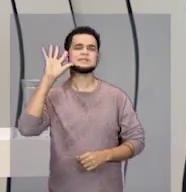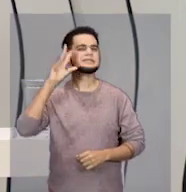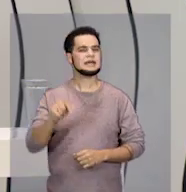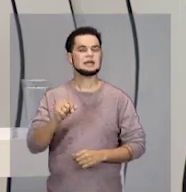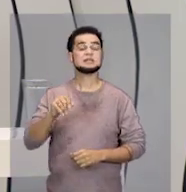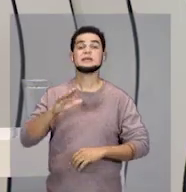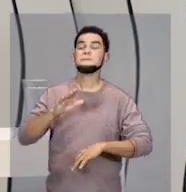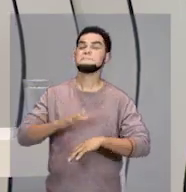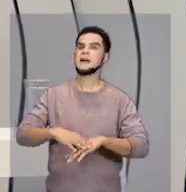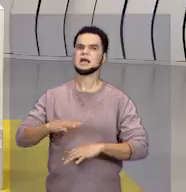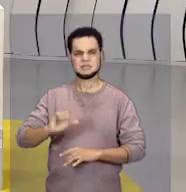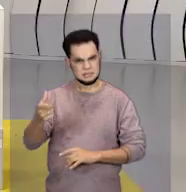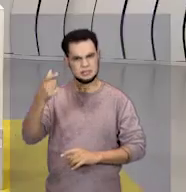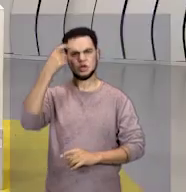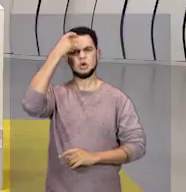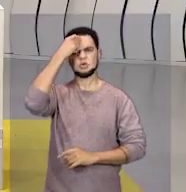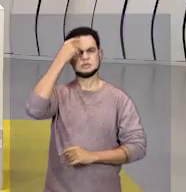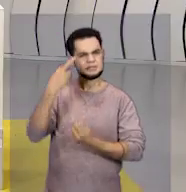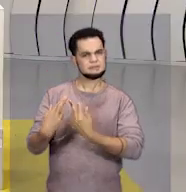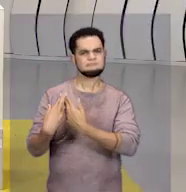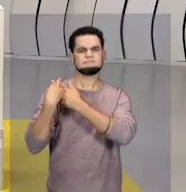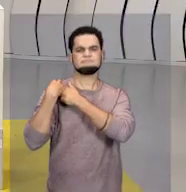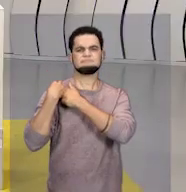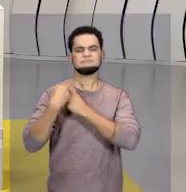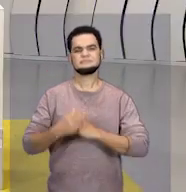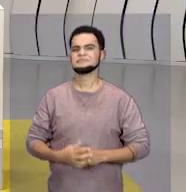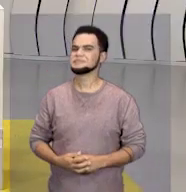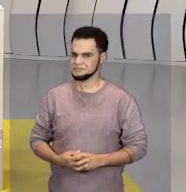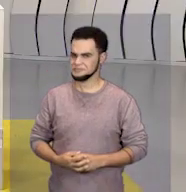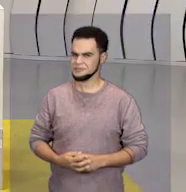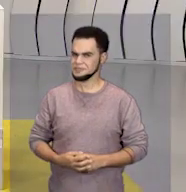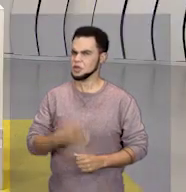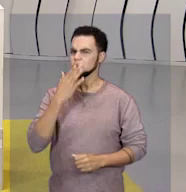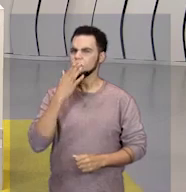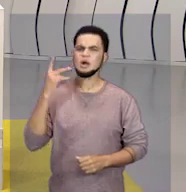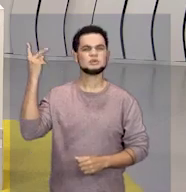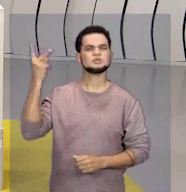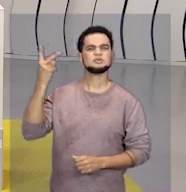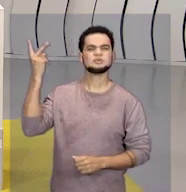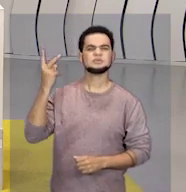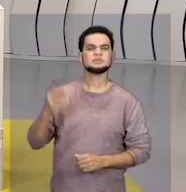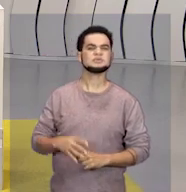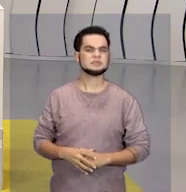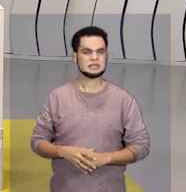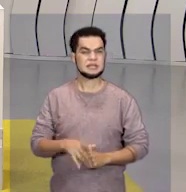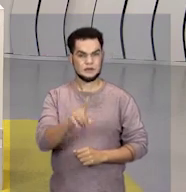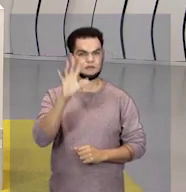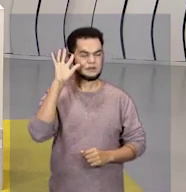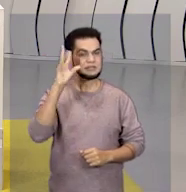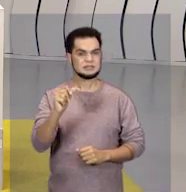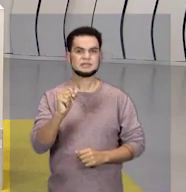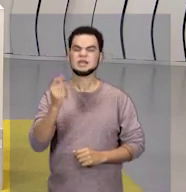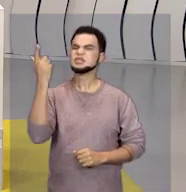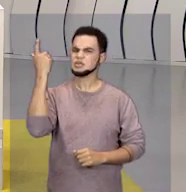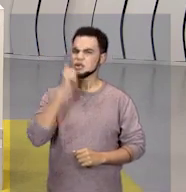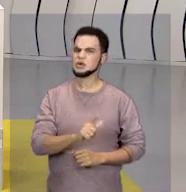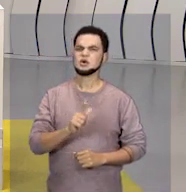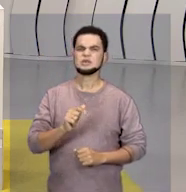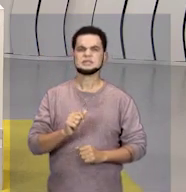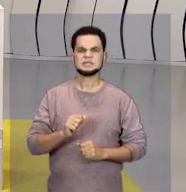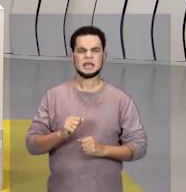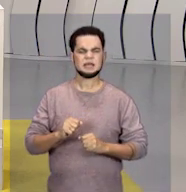dos deveres que tem que fazer? Qual dos dois vocês acham que conseguem movimentar